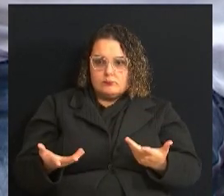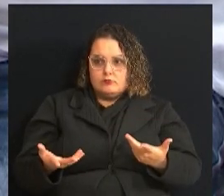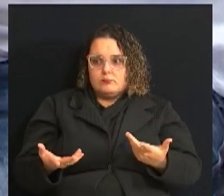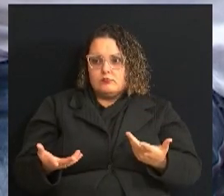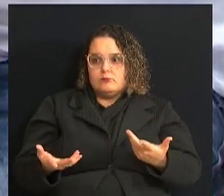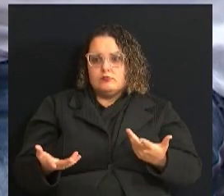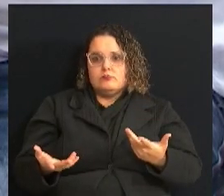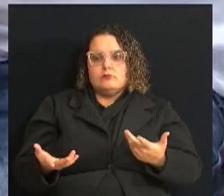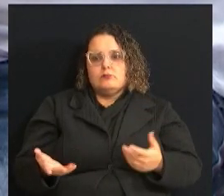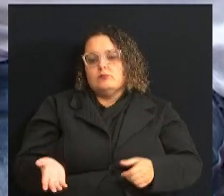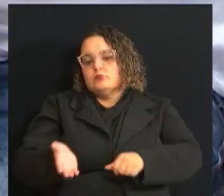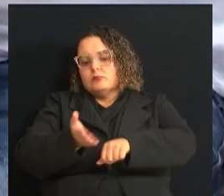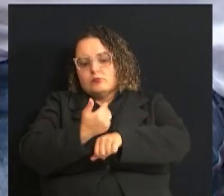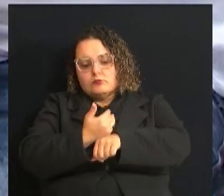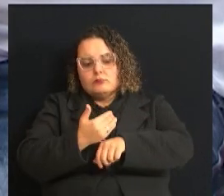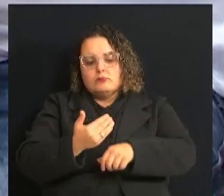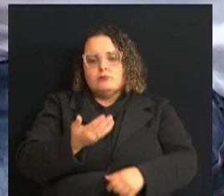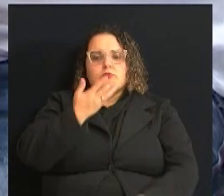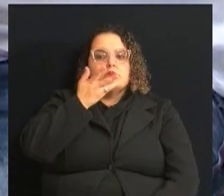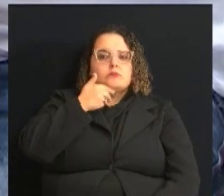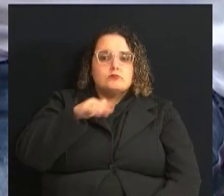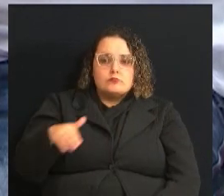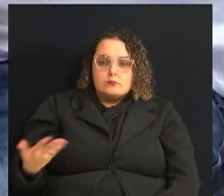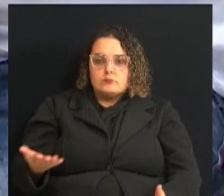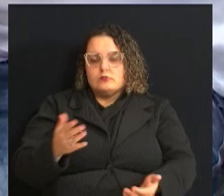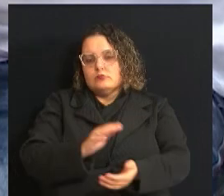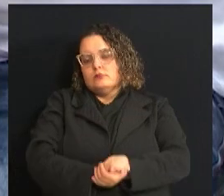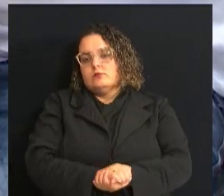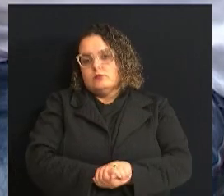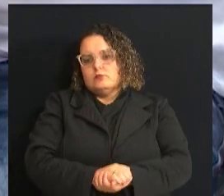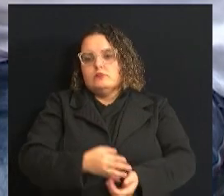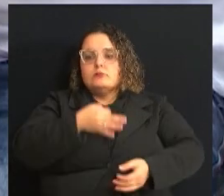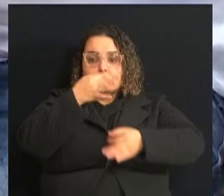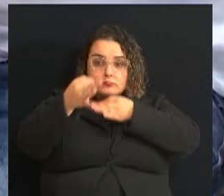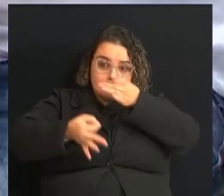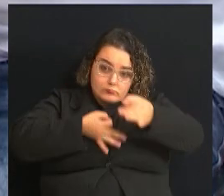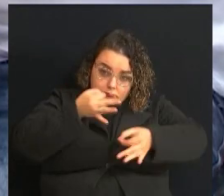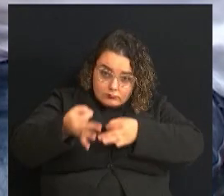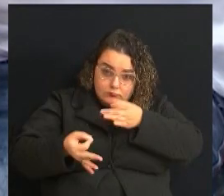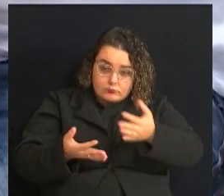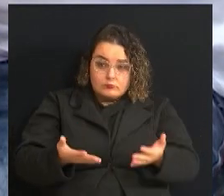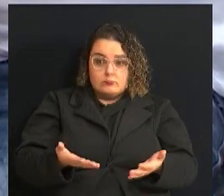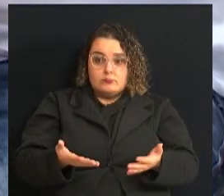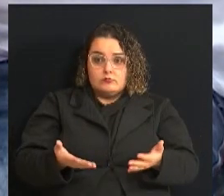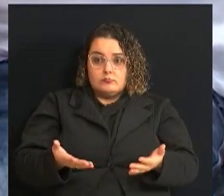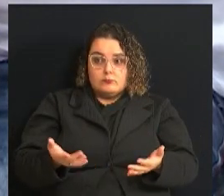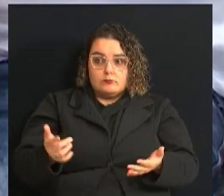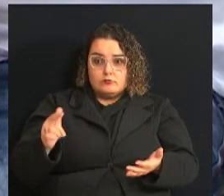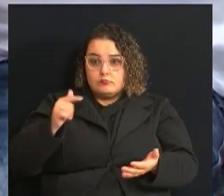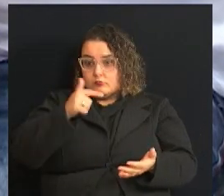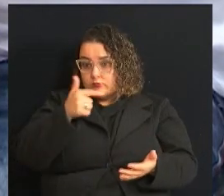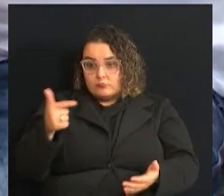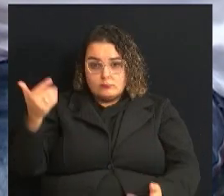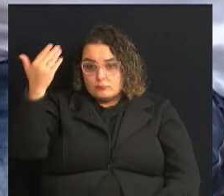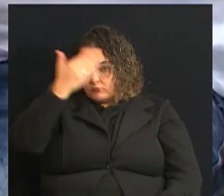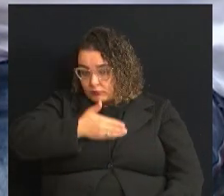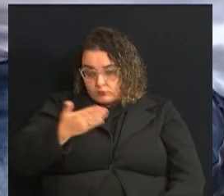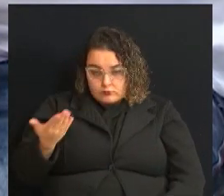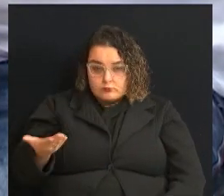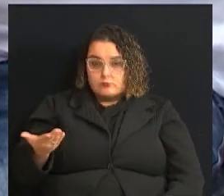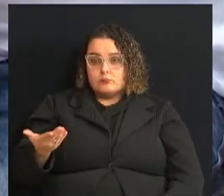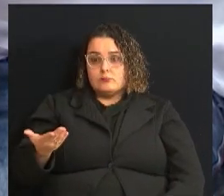precoce das crianças. Né? Então, esses argumentos, que são argumentos que não têm comprovação, são argumentos que